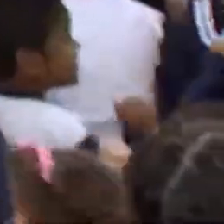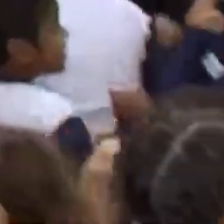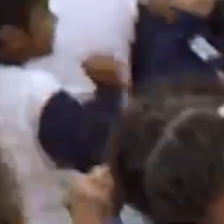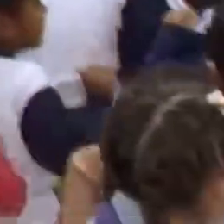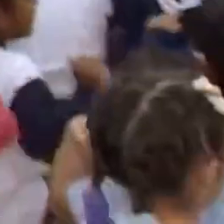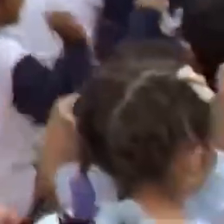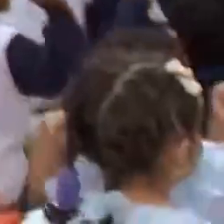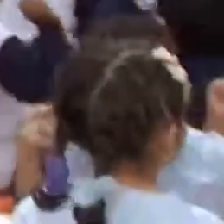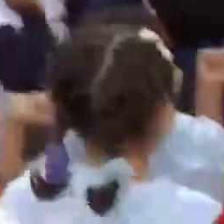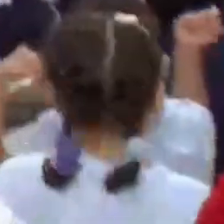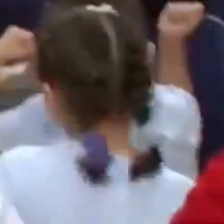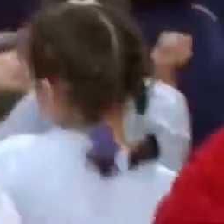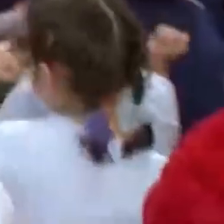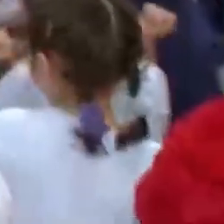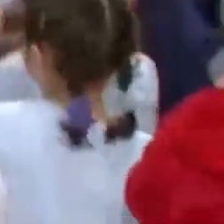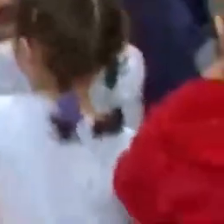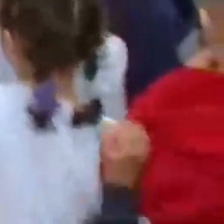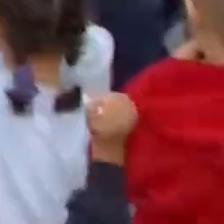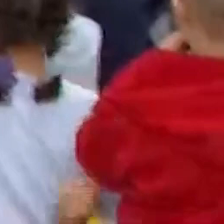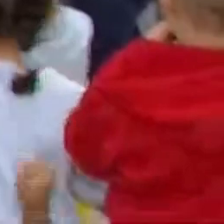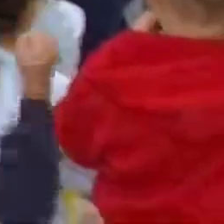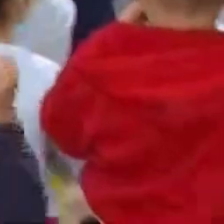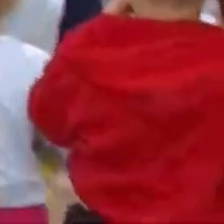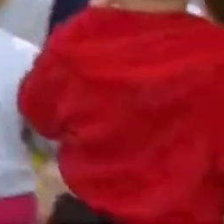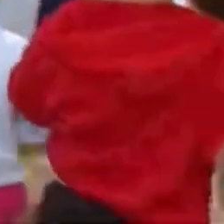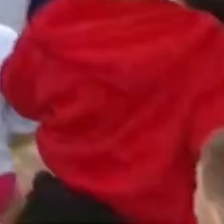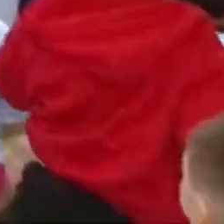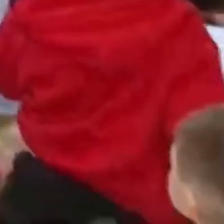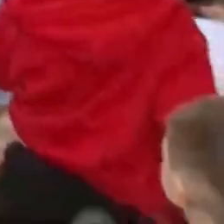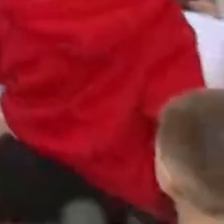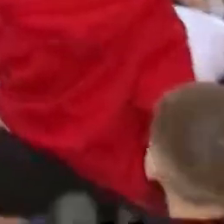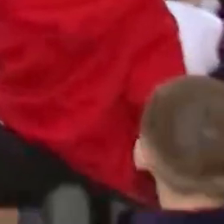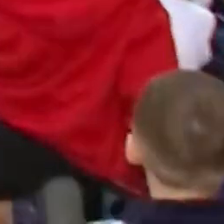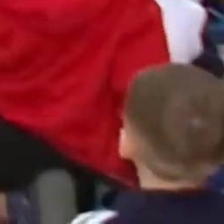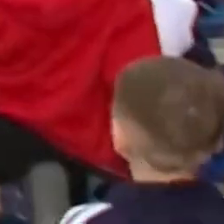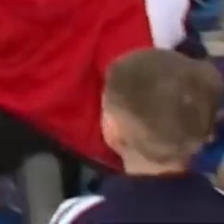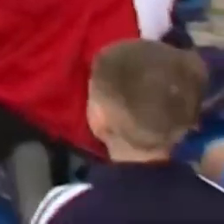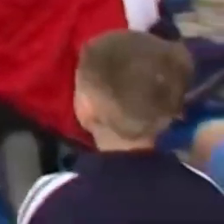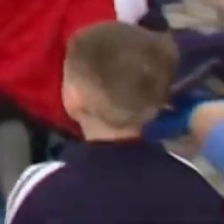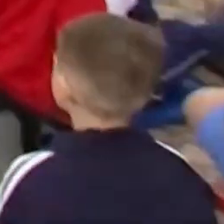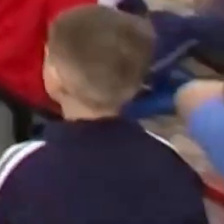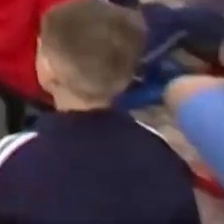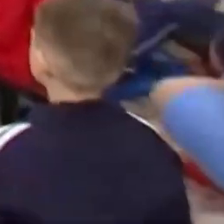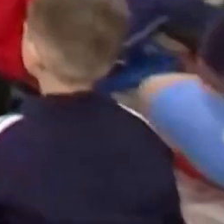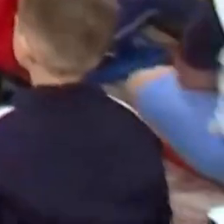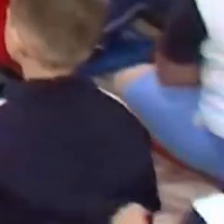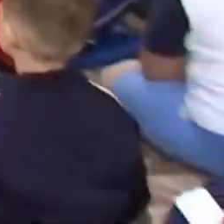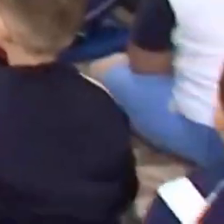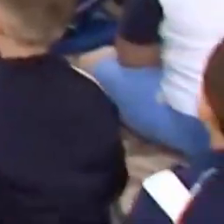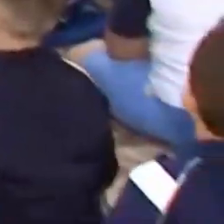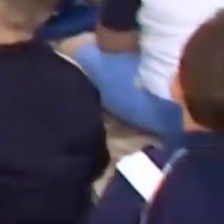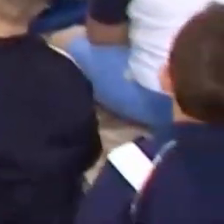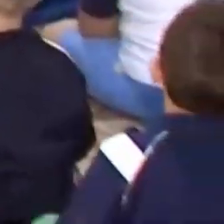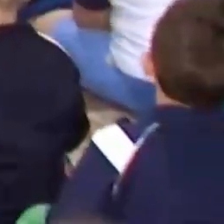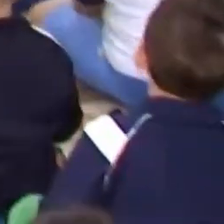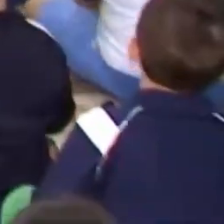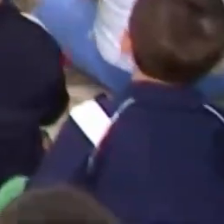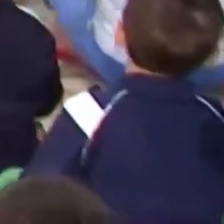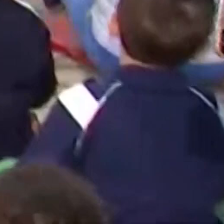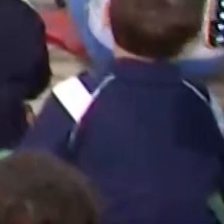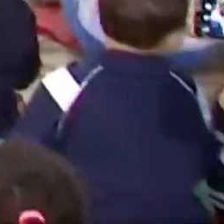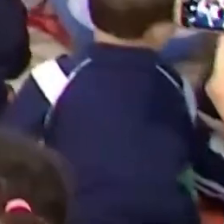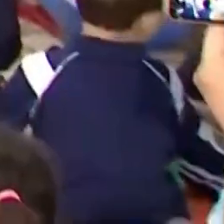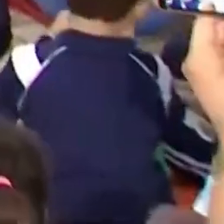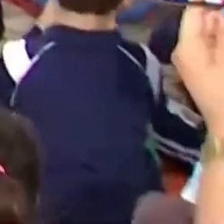forte. Agora vai dar forte, uma vez então, hein? 1, 2, 3, e